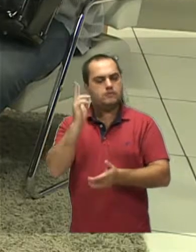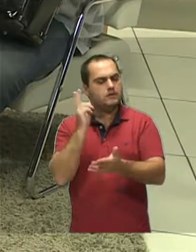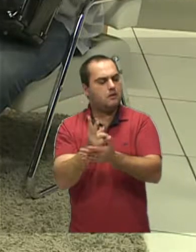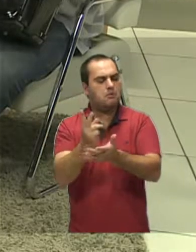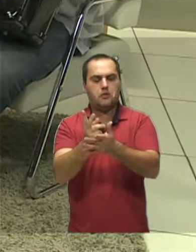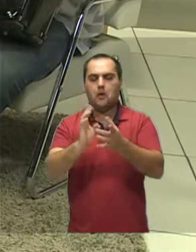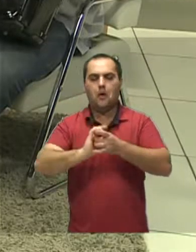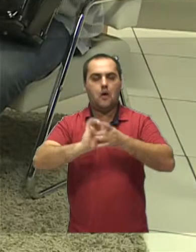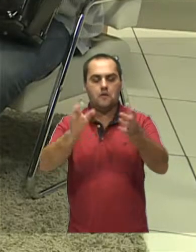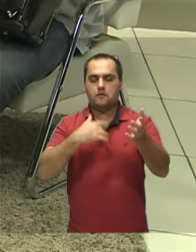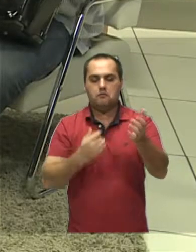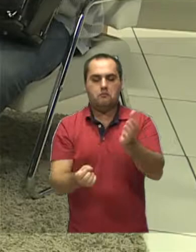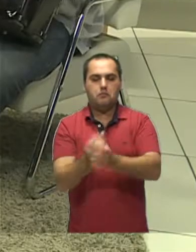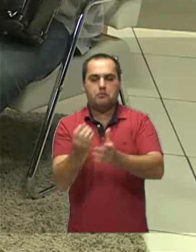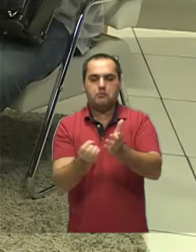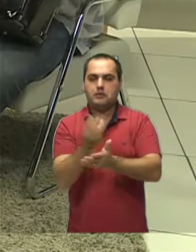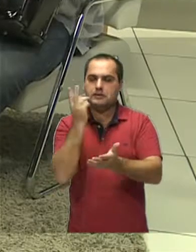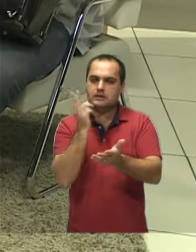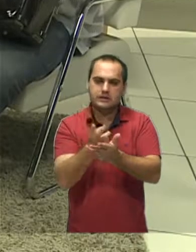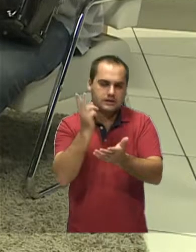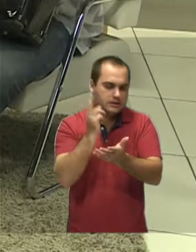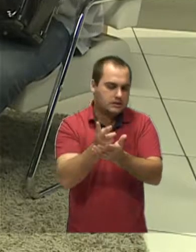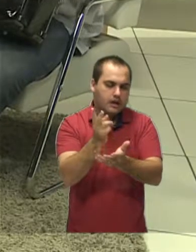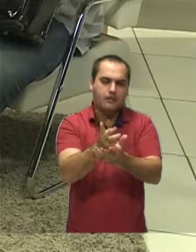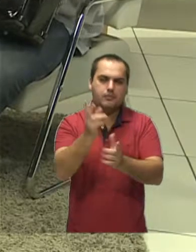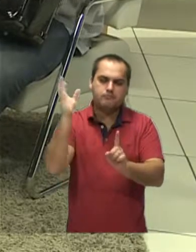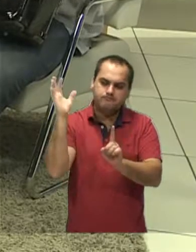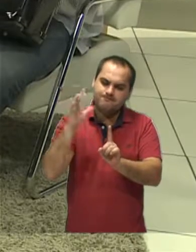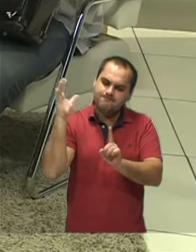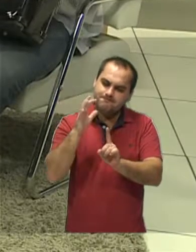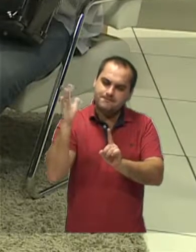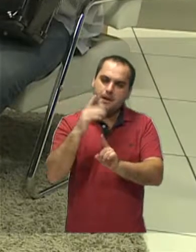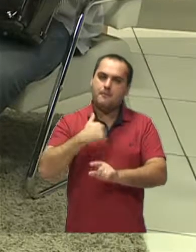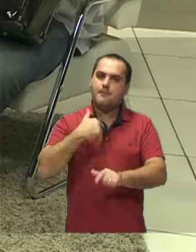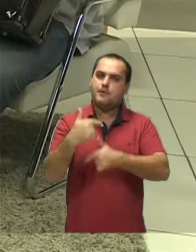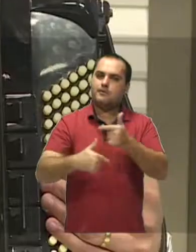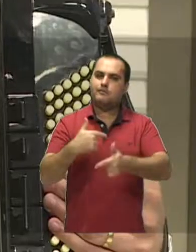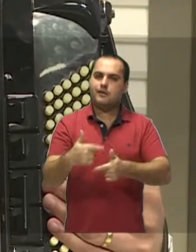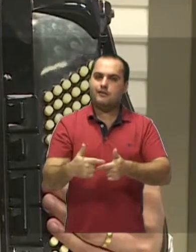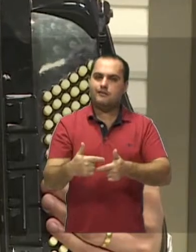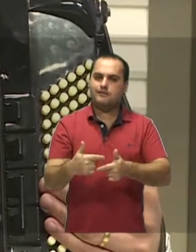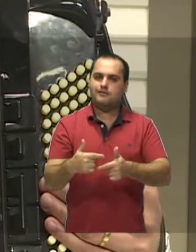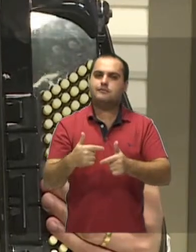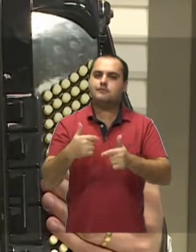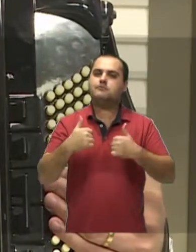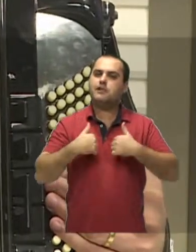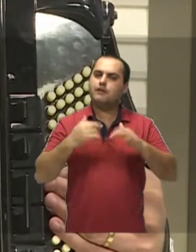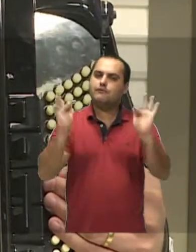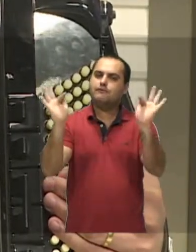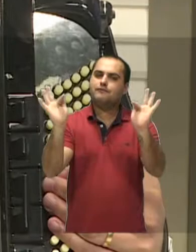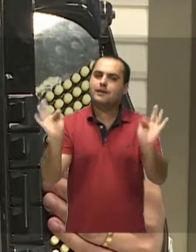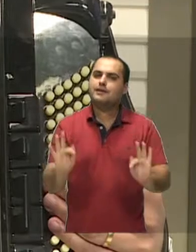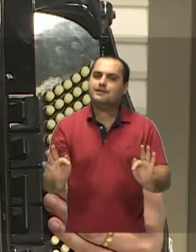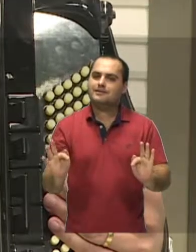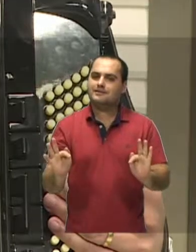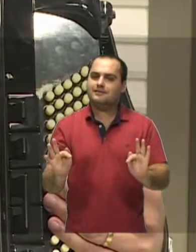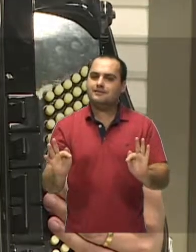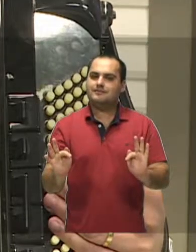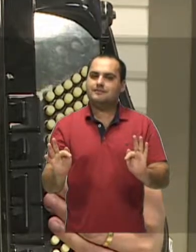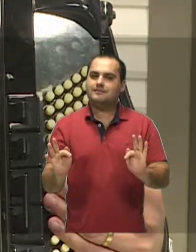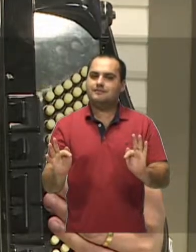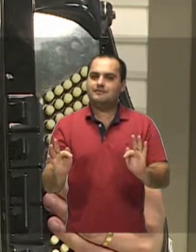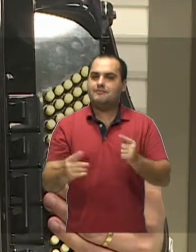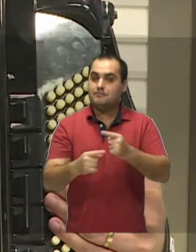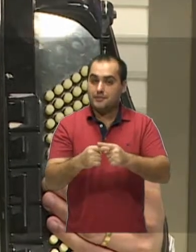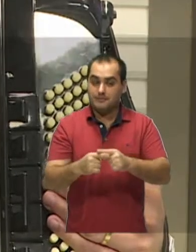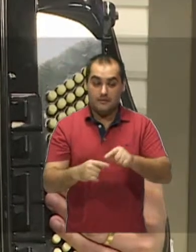criações e que sempre foram grandes incentivadores da minha arte. Então eu fico feliz porque